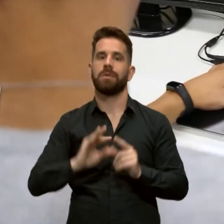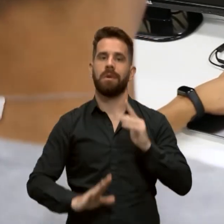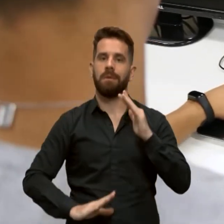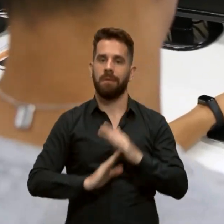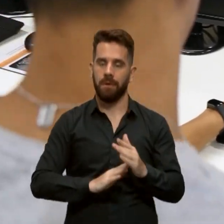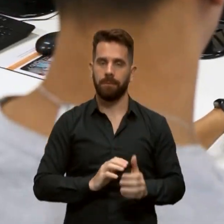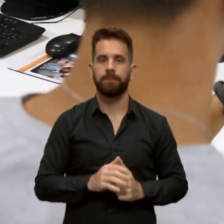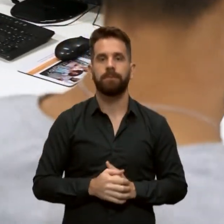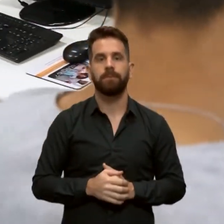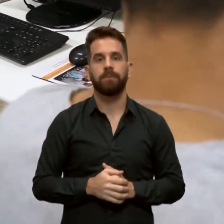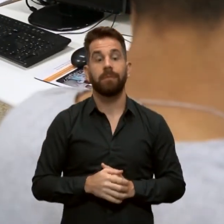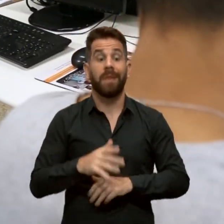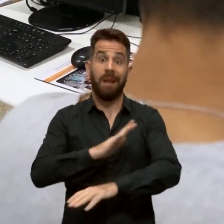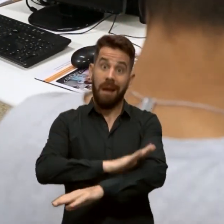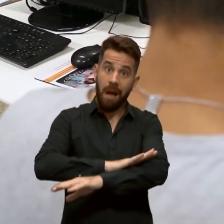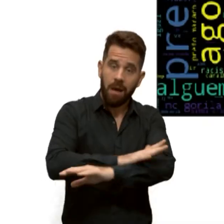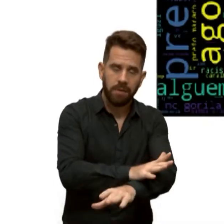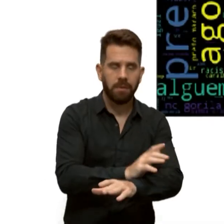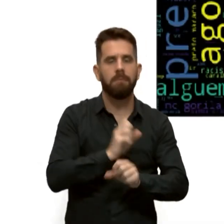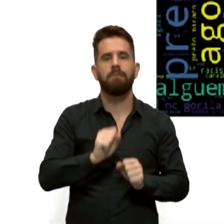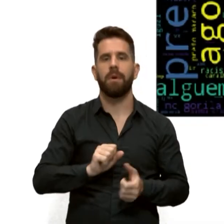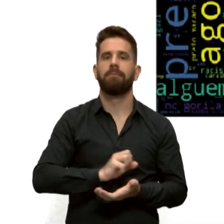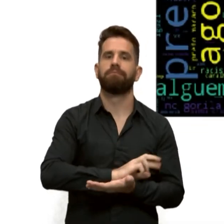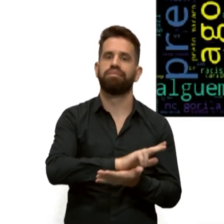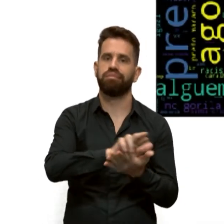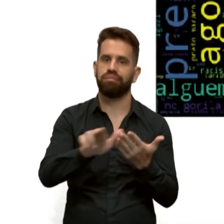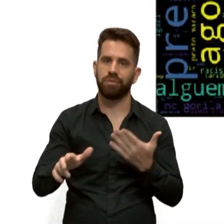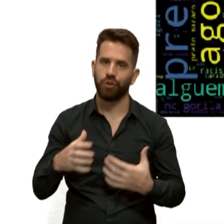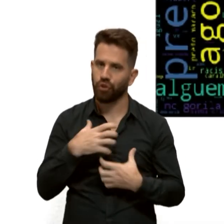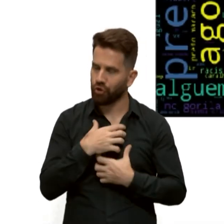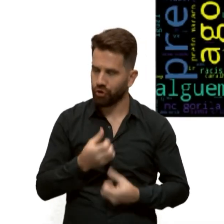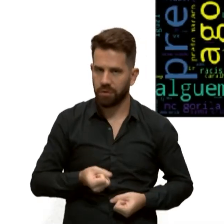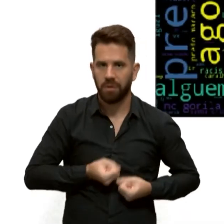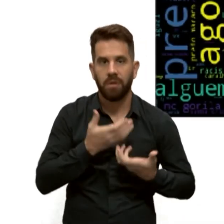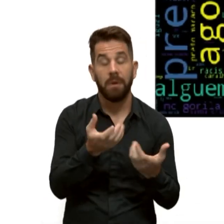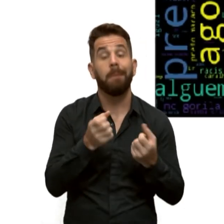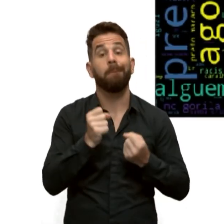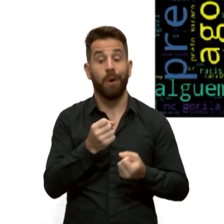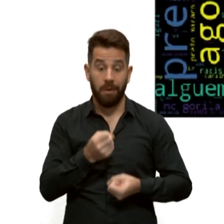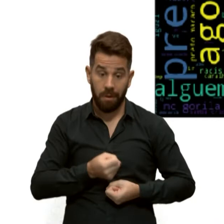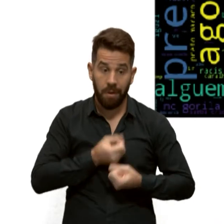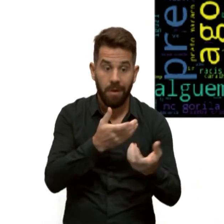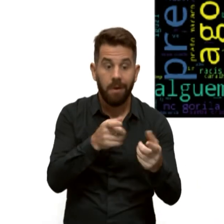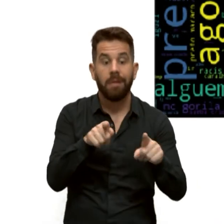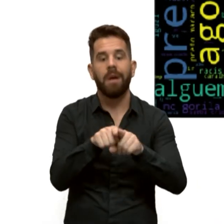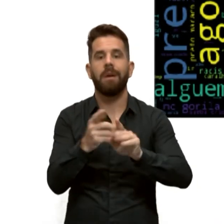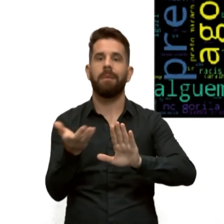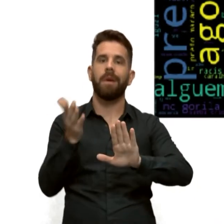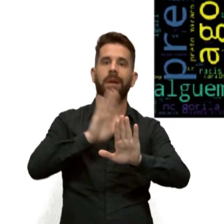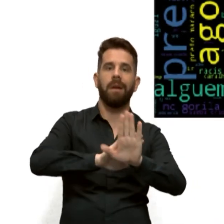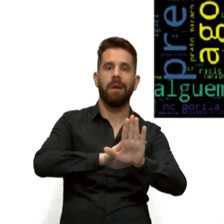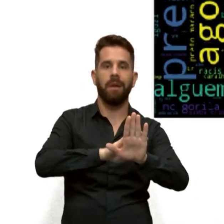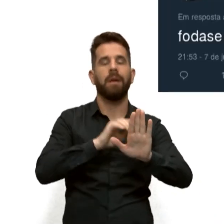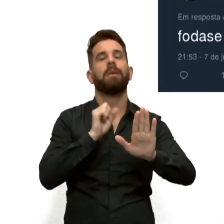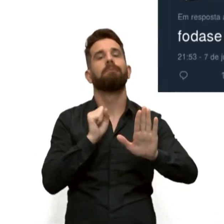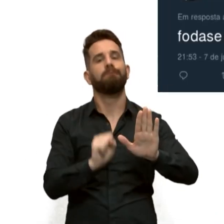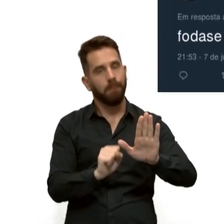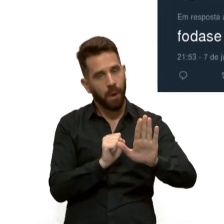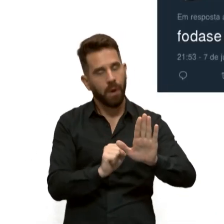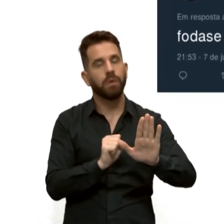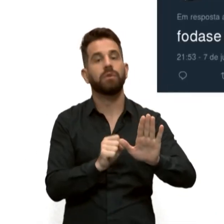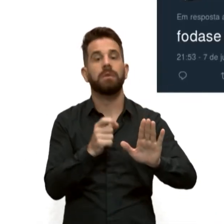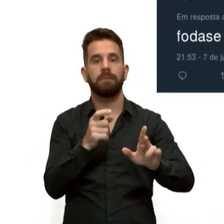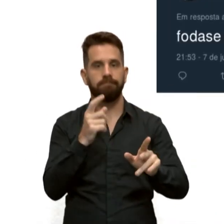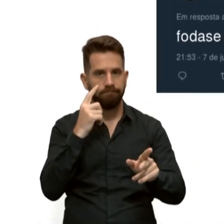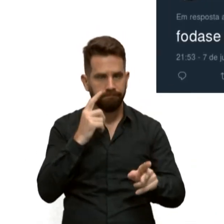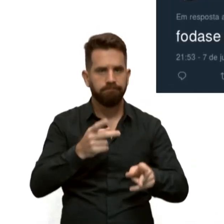formas e ele pode vir de forma explícita, mas também pode estar implícito dentro da mensagem. Então, isso foi uma coisa que a gente percebeu, que